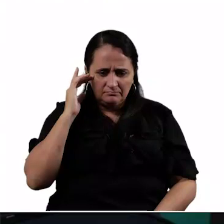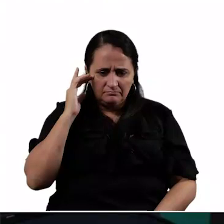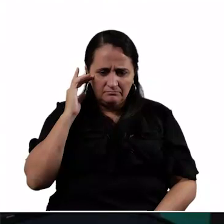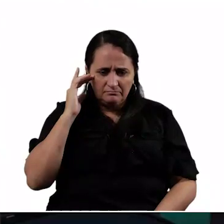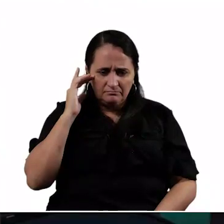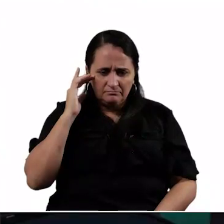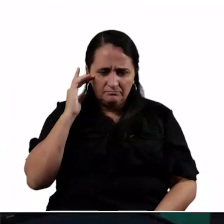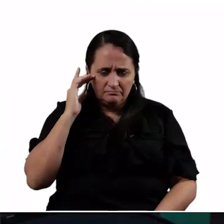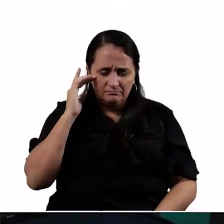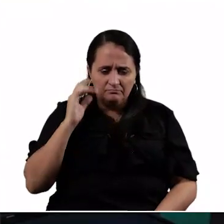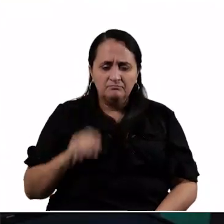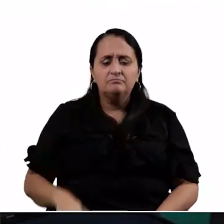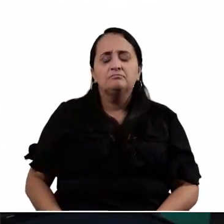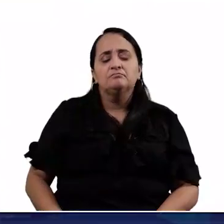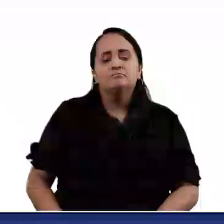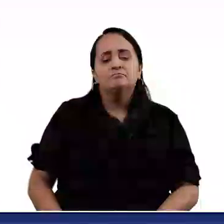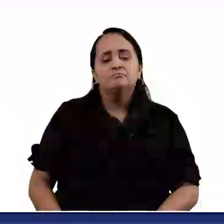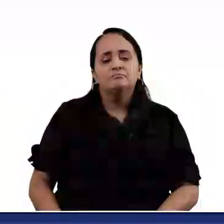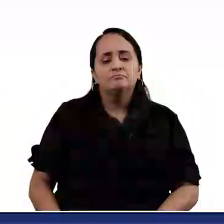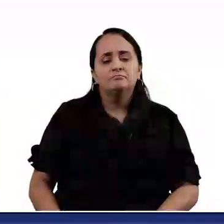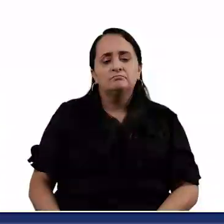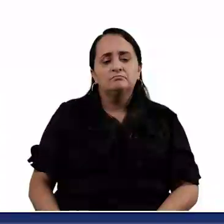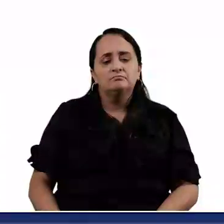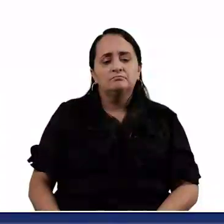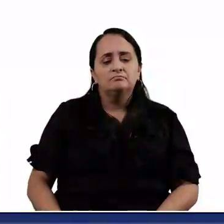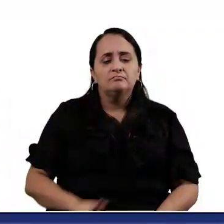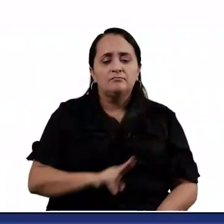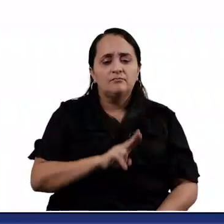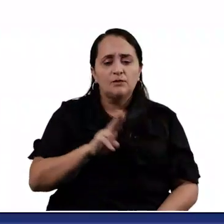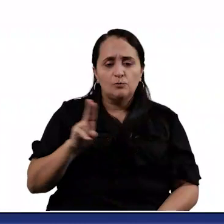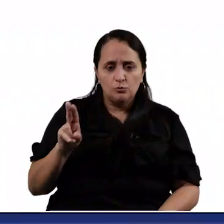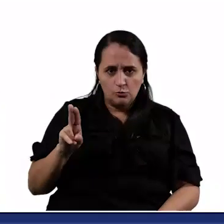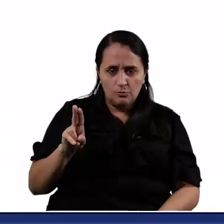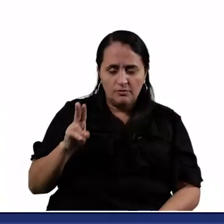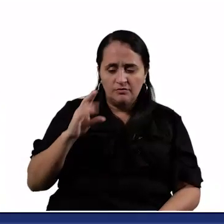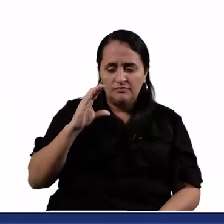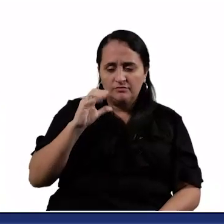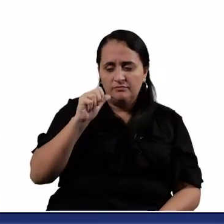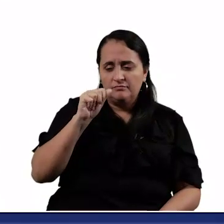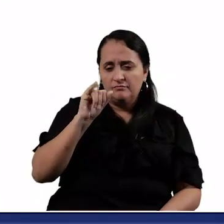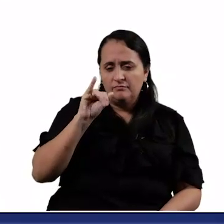conto de assustar a gente vamos ver o nome da história é Caio